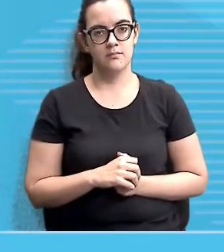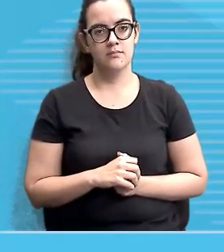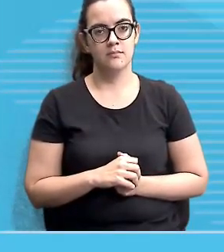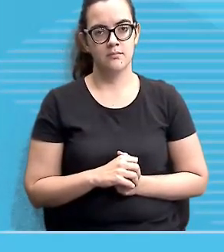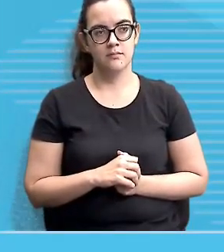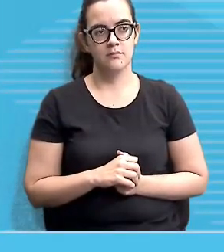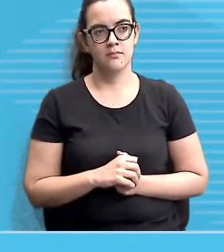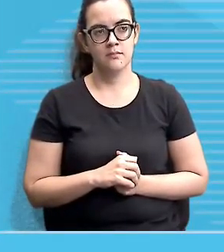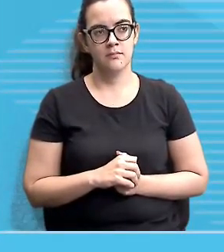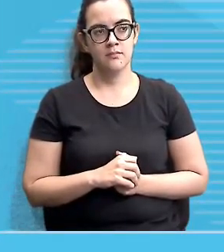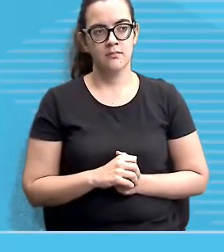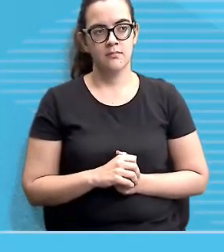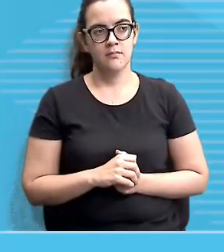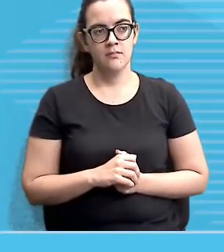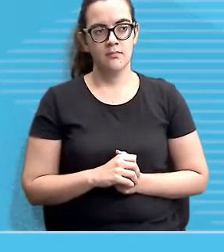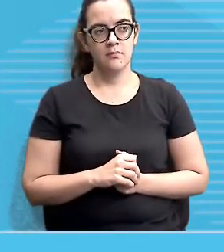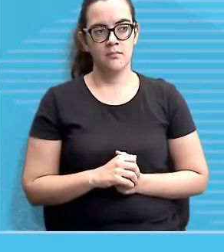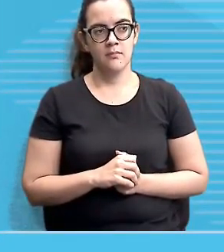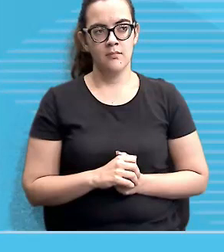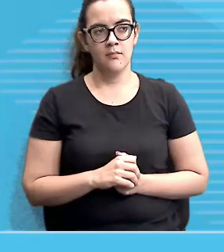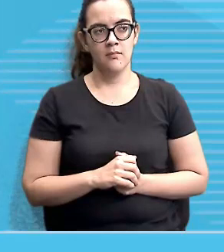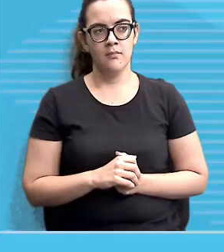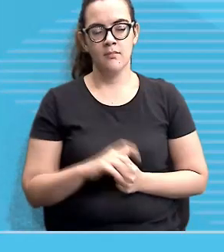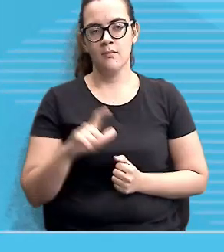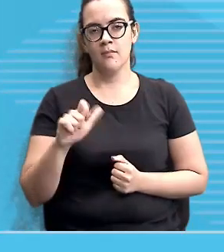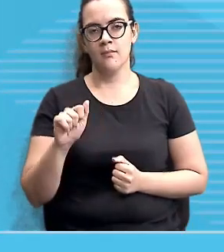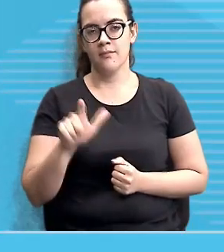tenho calorias aqui